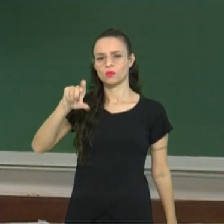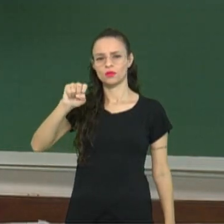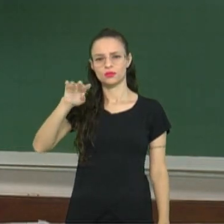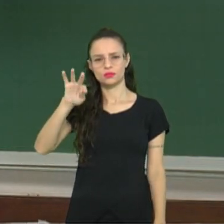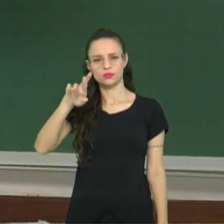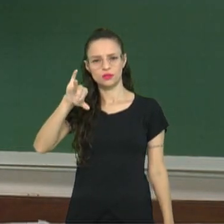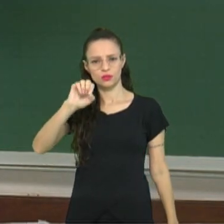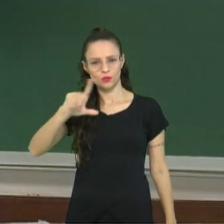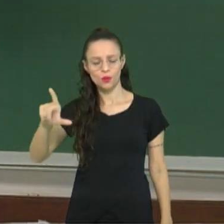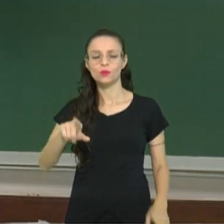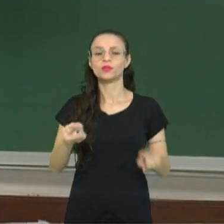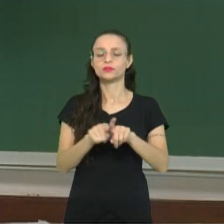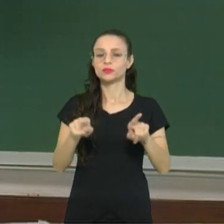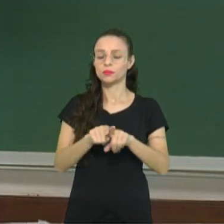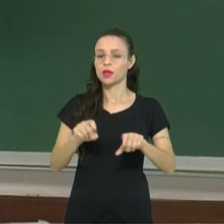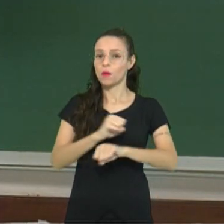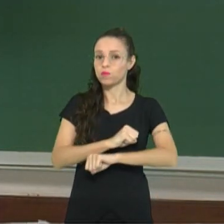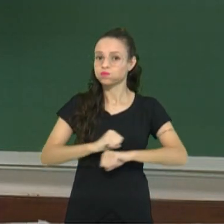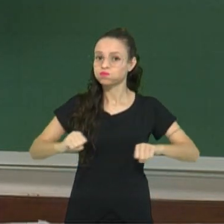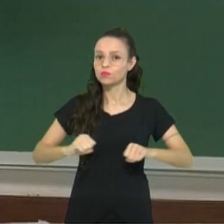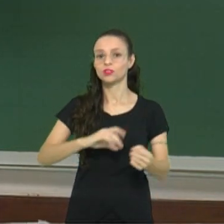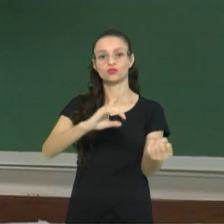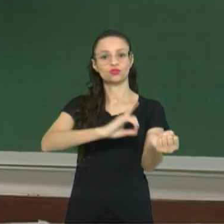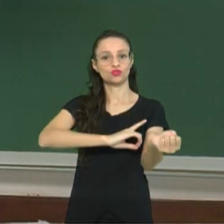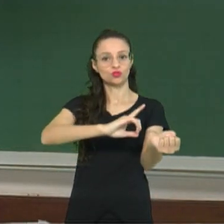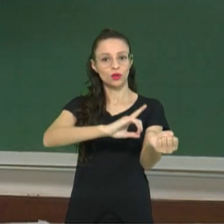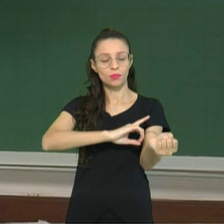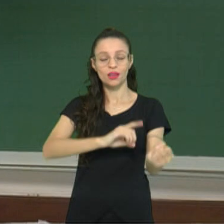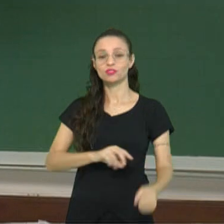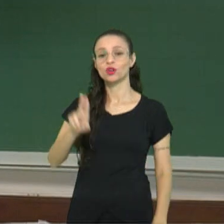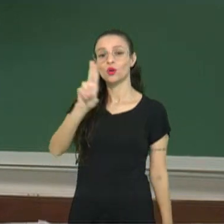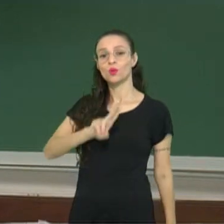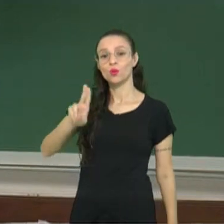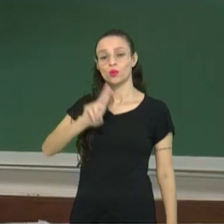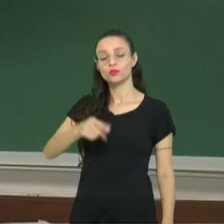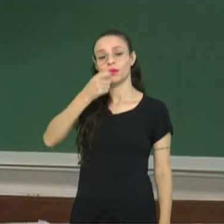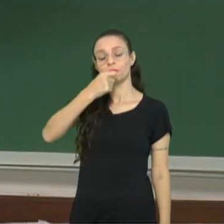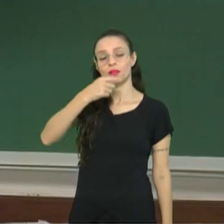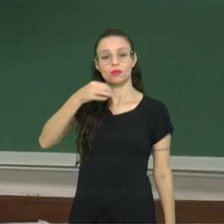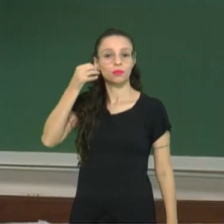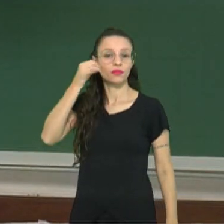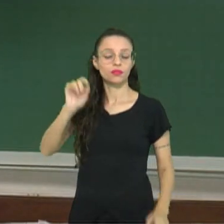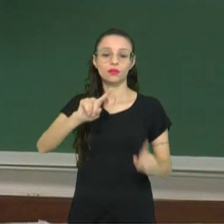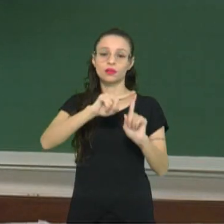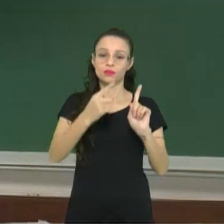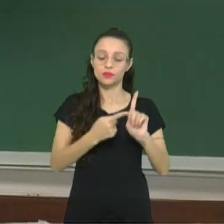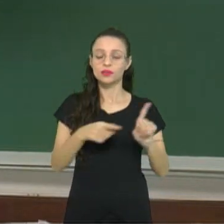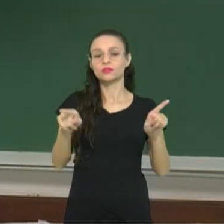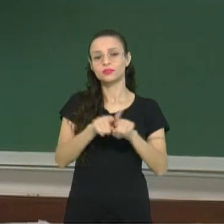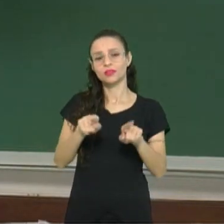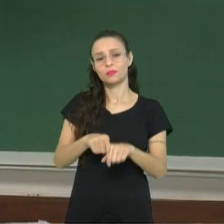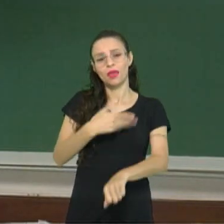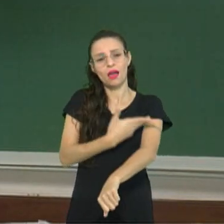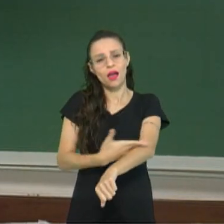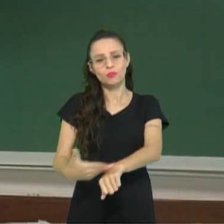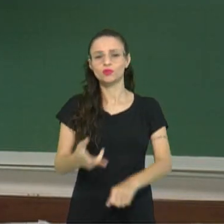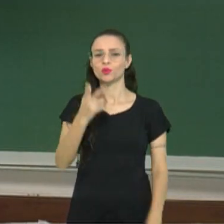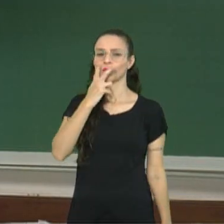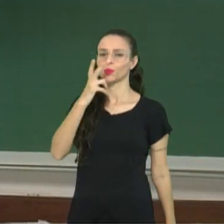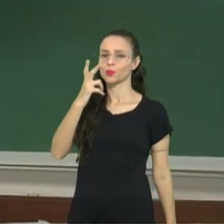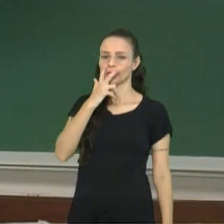nível de colesterol, a obesidade, a diabetes, uso de pílulas anticoncepcionais e também o hábito de fumar. Tudo isso